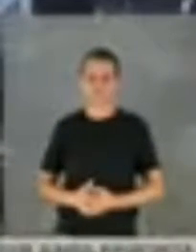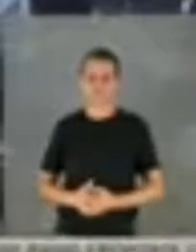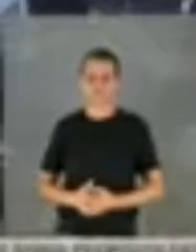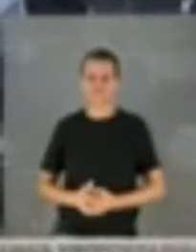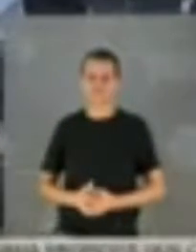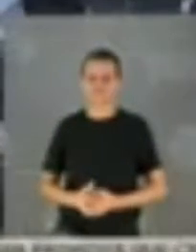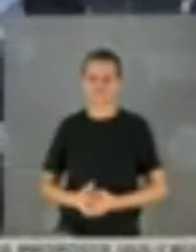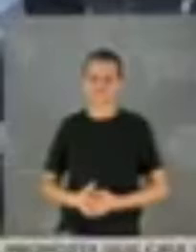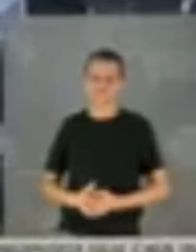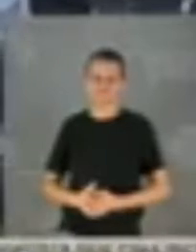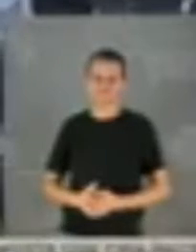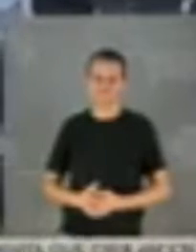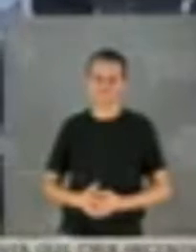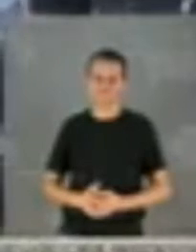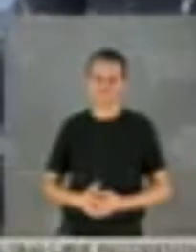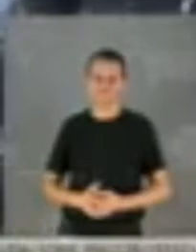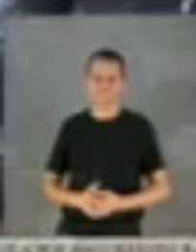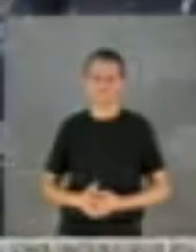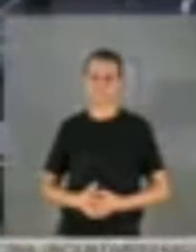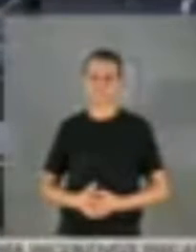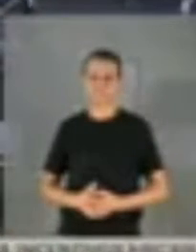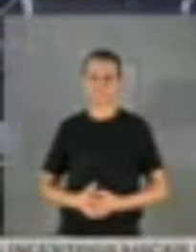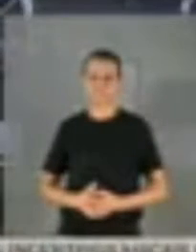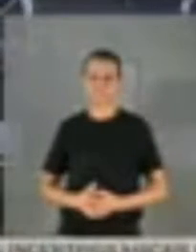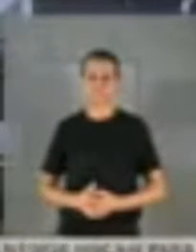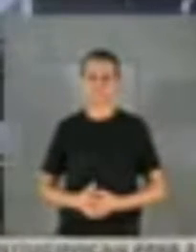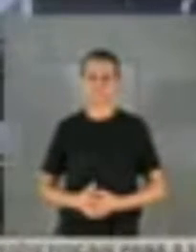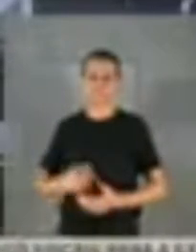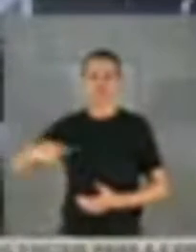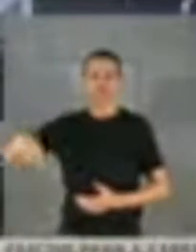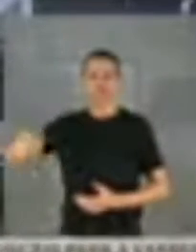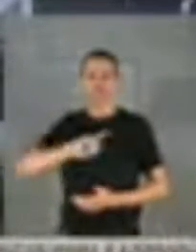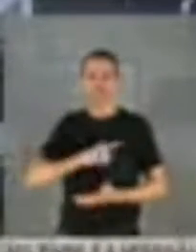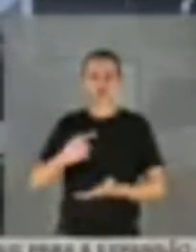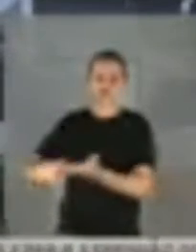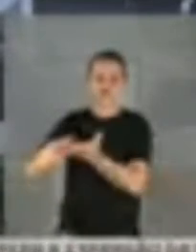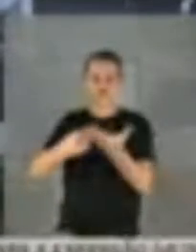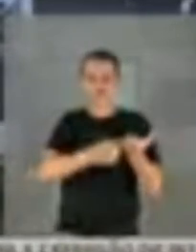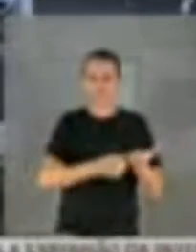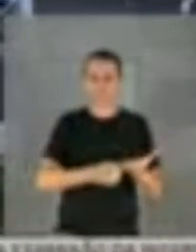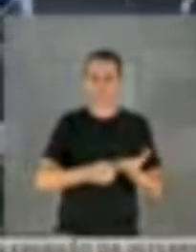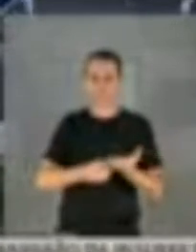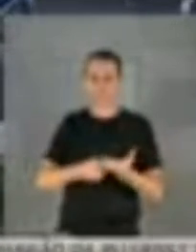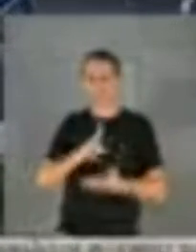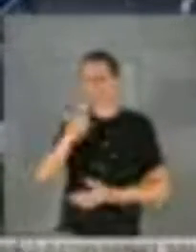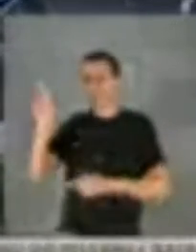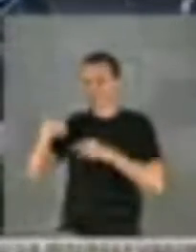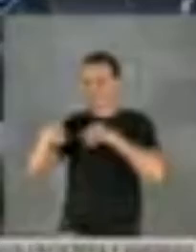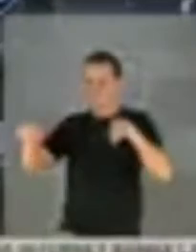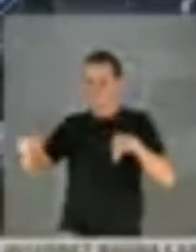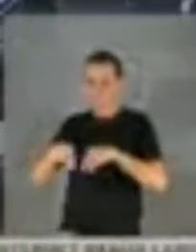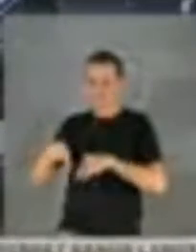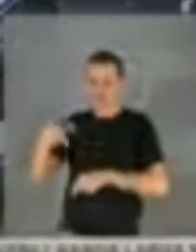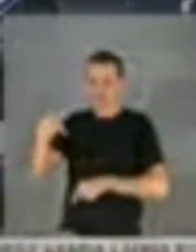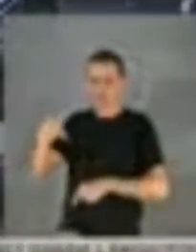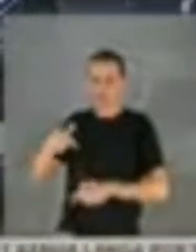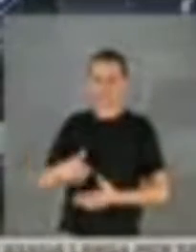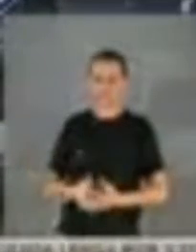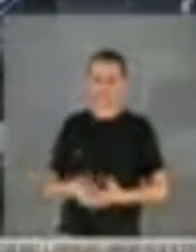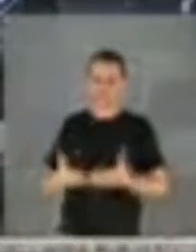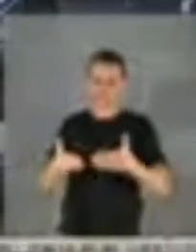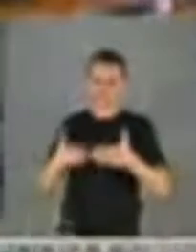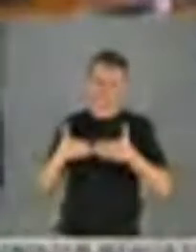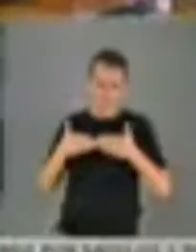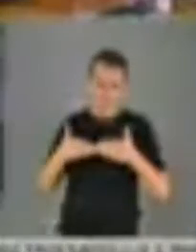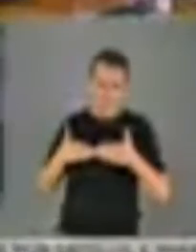Presidente, vamos deliberar sobre o que nós acordamos lá na sala 7. Vamos dar sequência, por favor, senhor presidente.